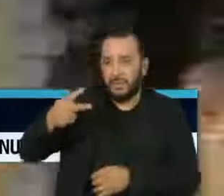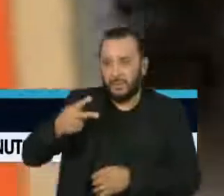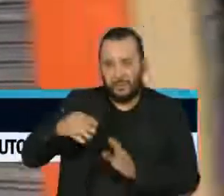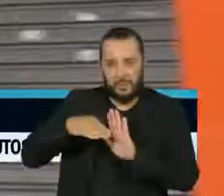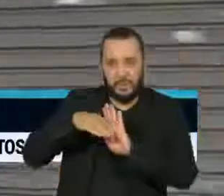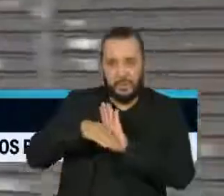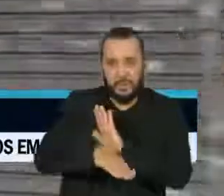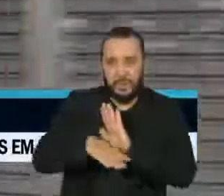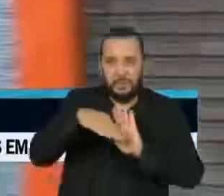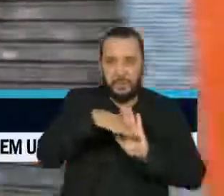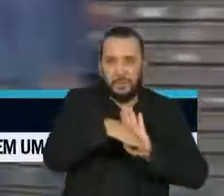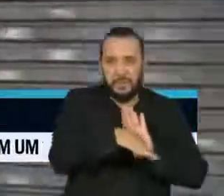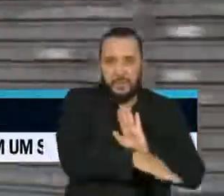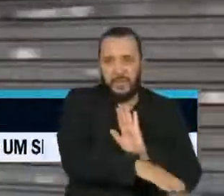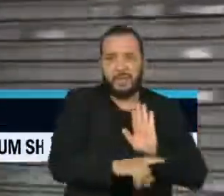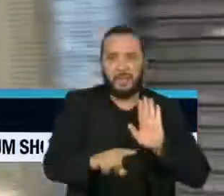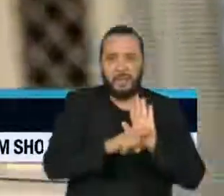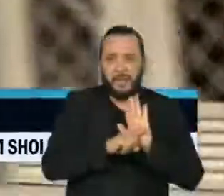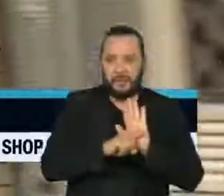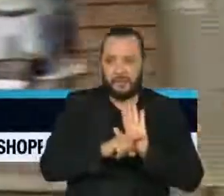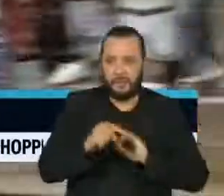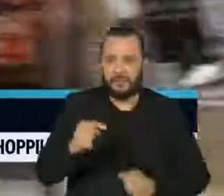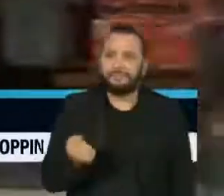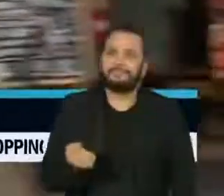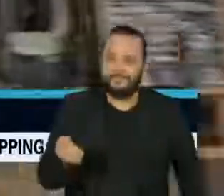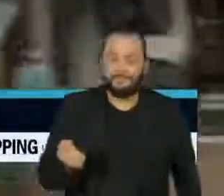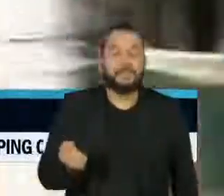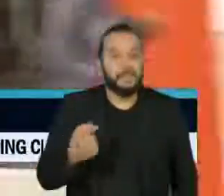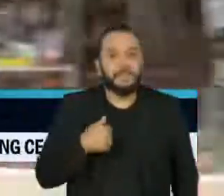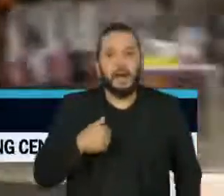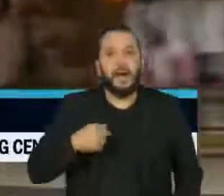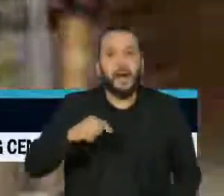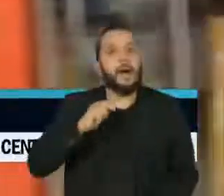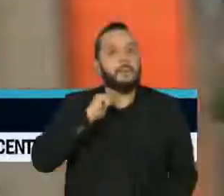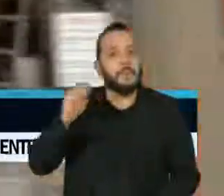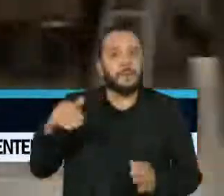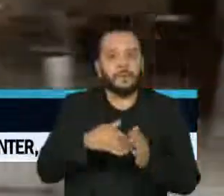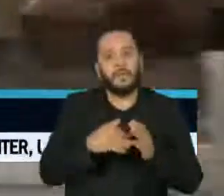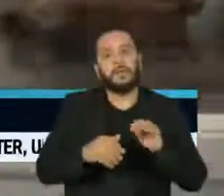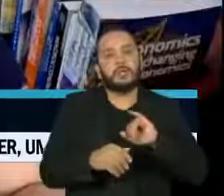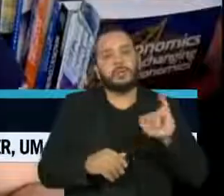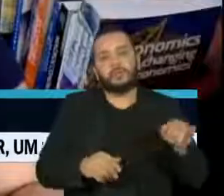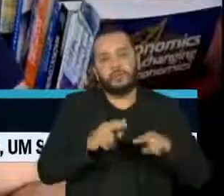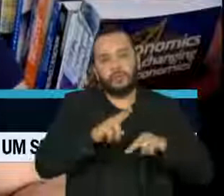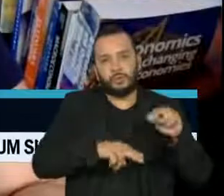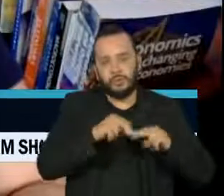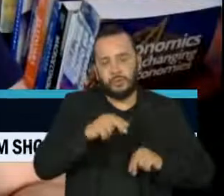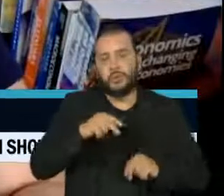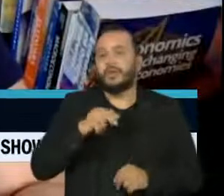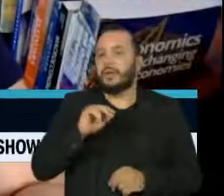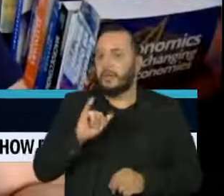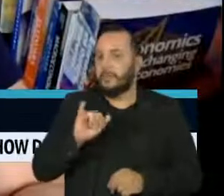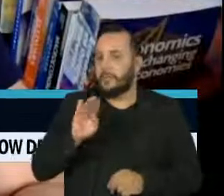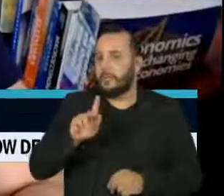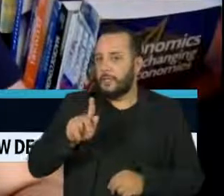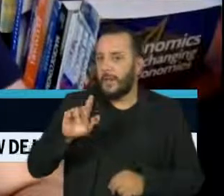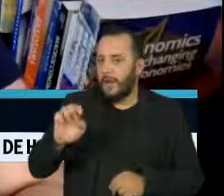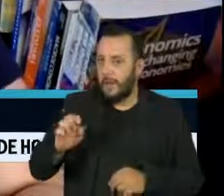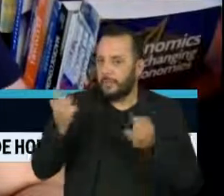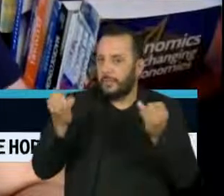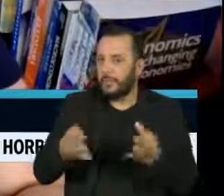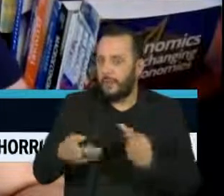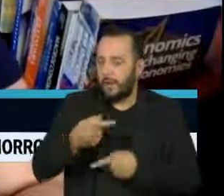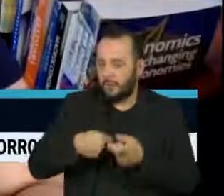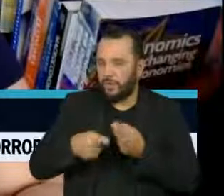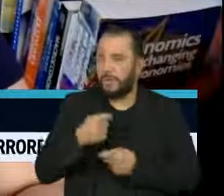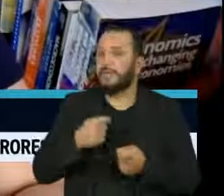negativo. De abril a junho, o IBGE constatou uma ligeira redução da atividade econômica. A gente ainda não consegue, de fato, afirmar